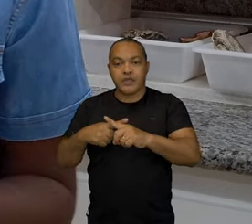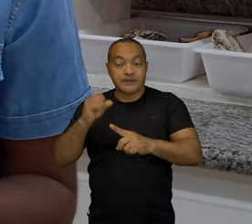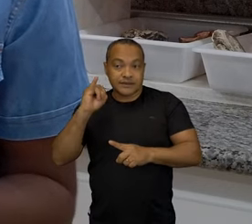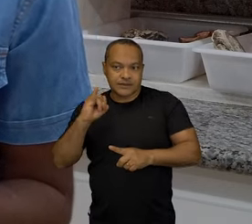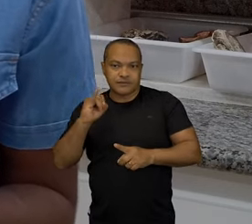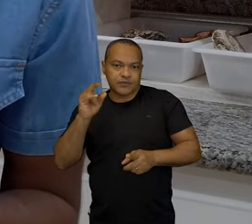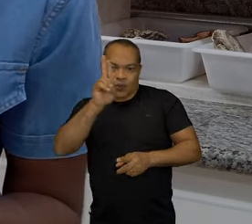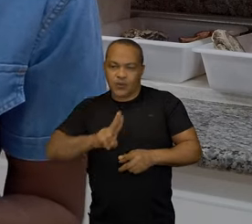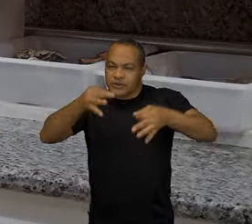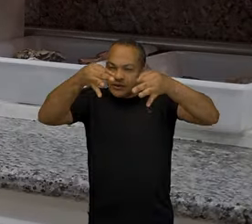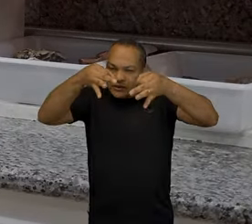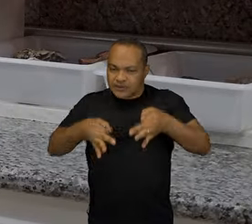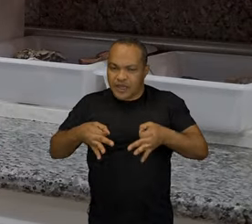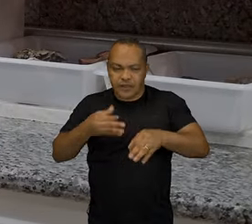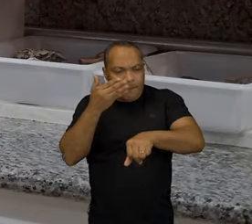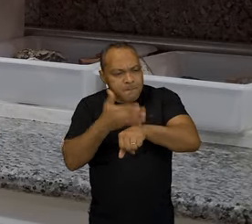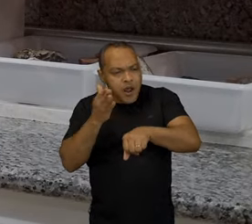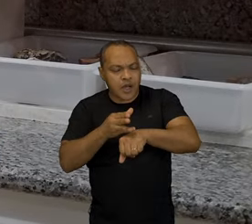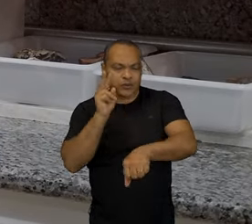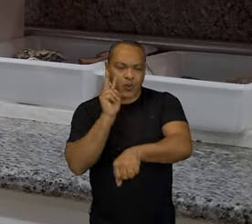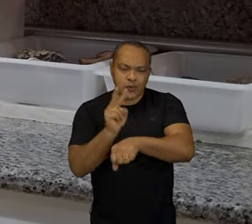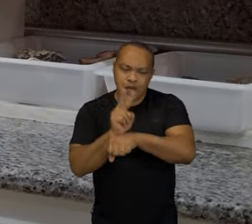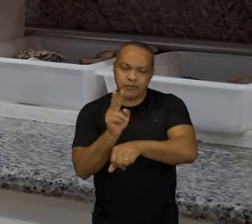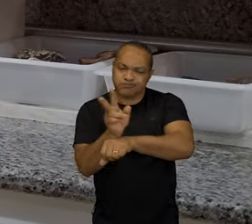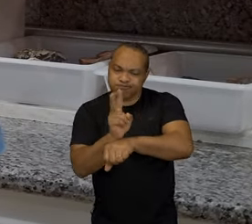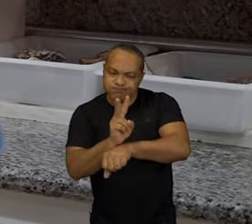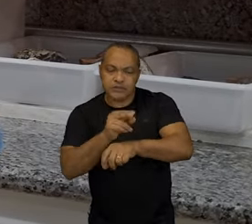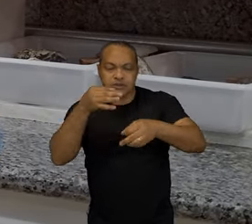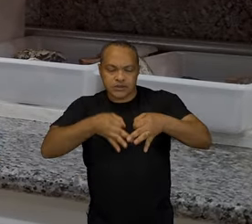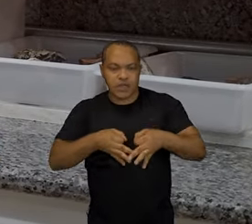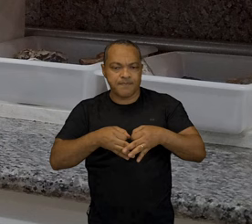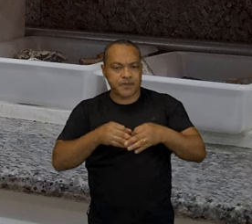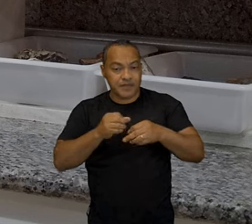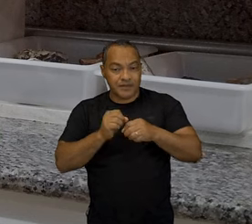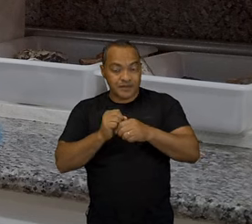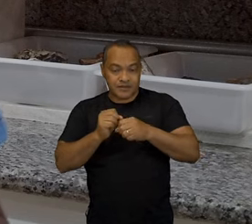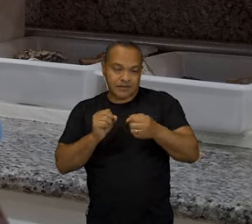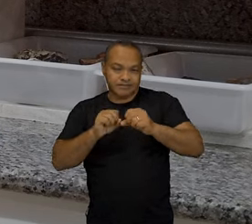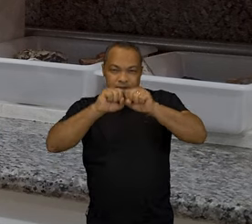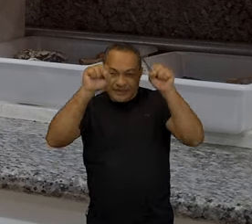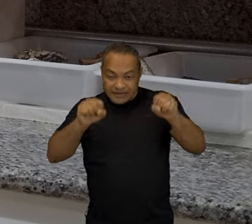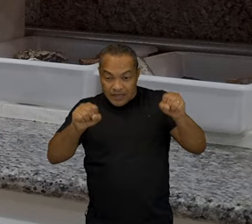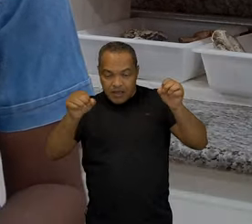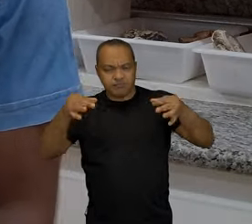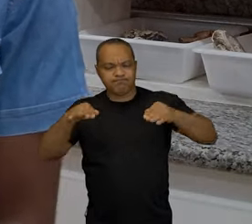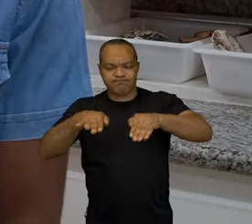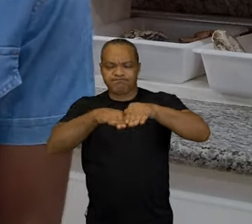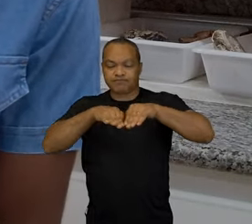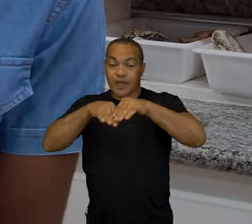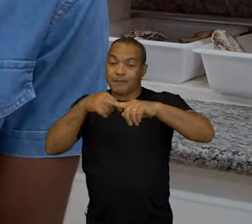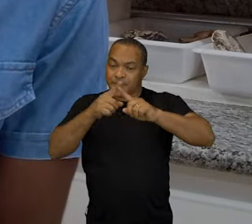se você tem um uso adequado, com práticas de manejo e conservação, todo esse sistema ele tende a ficar equilibrado.